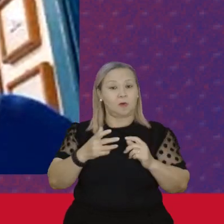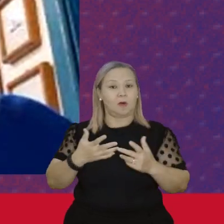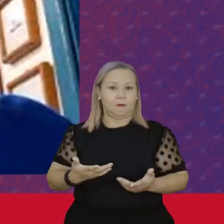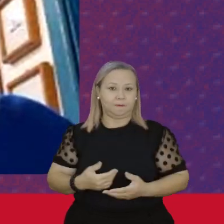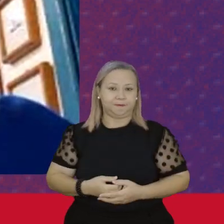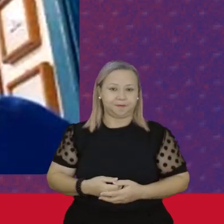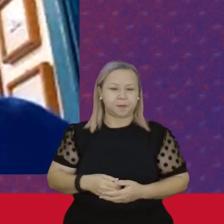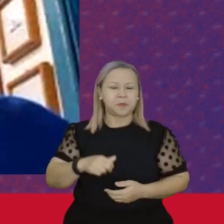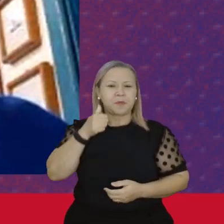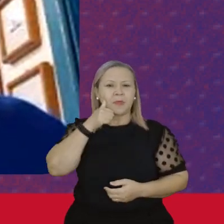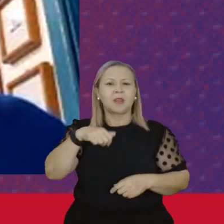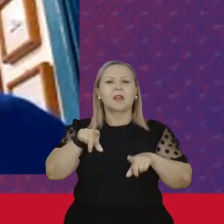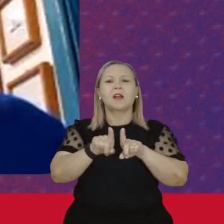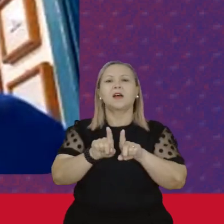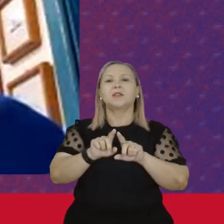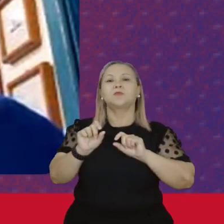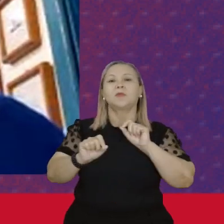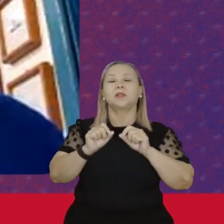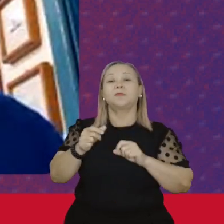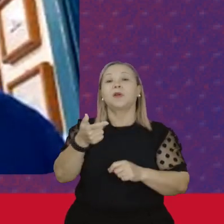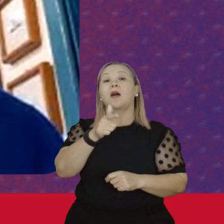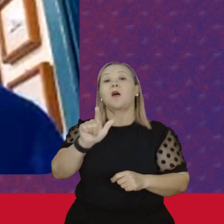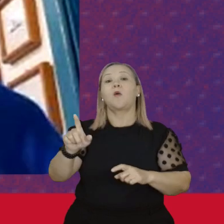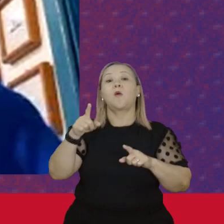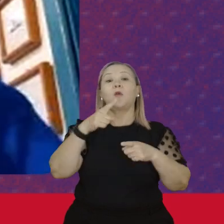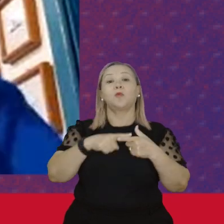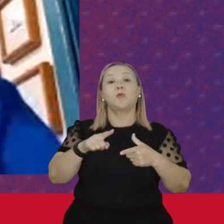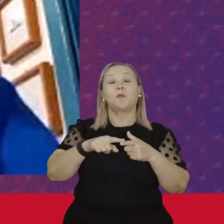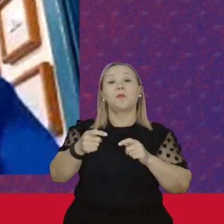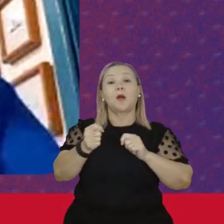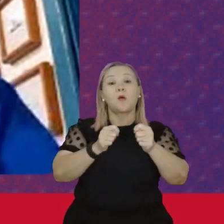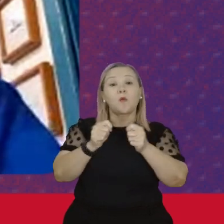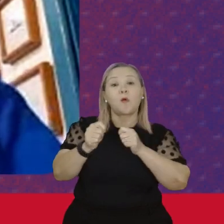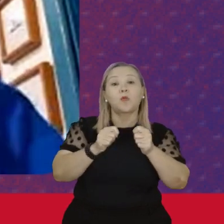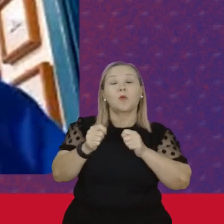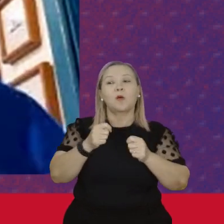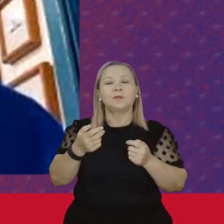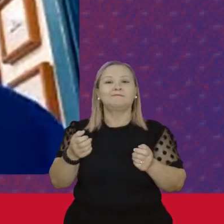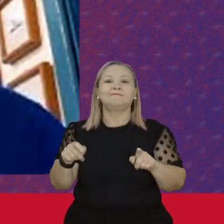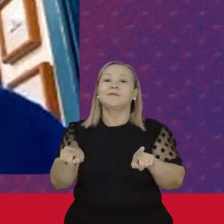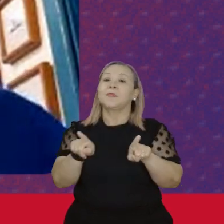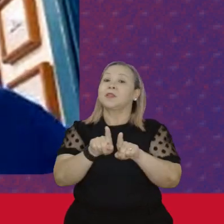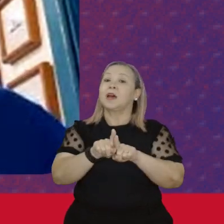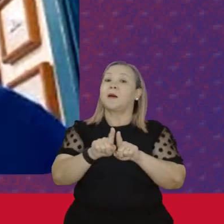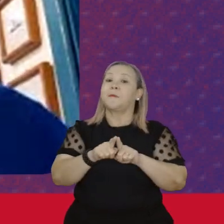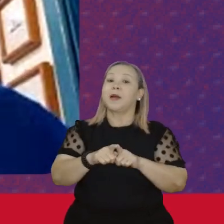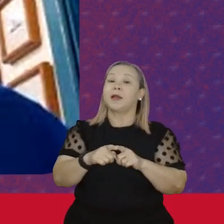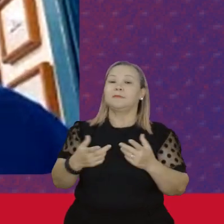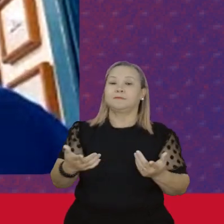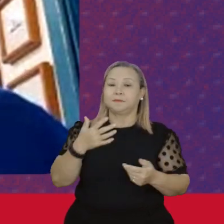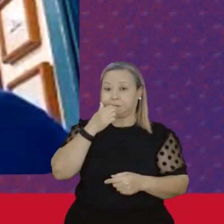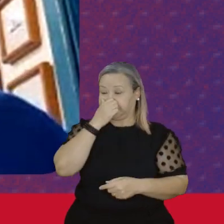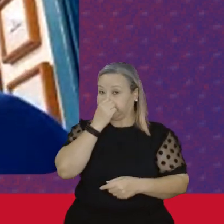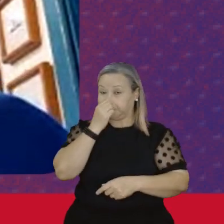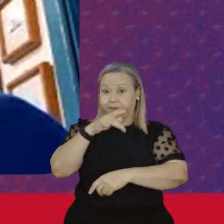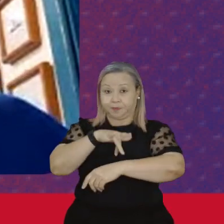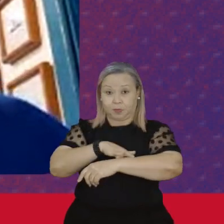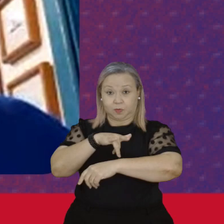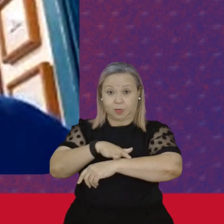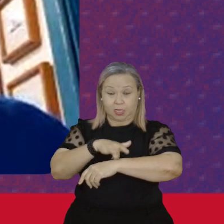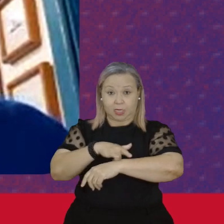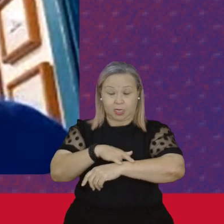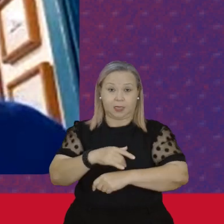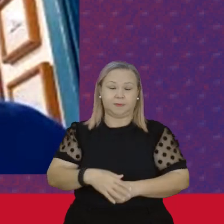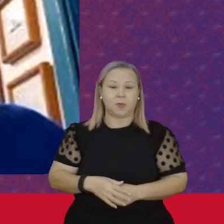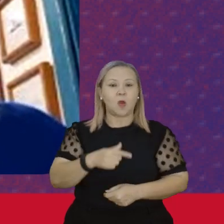E as mulheres também tinham um outro problema, que o controle do uso do banheiro, porque os banheiros, os homens